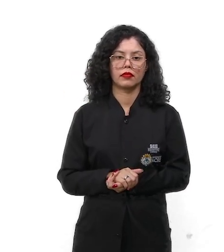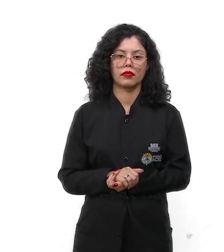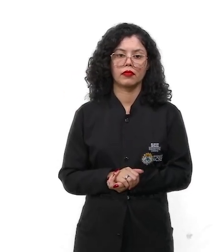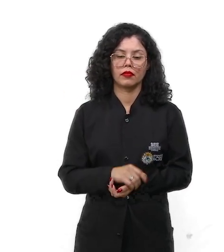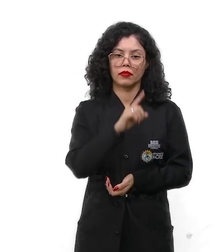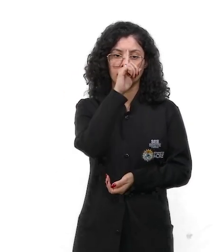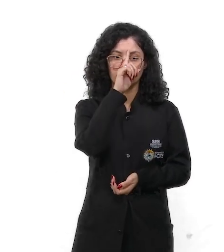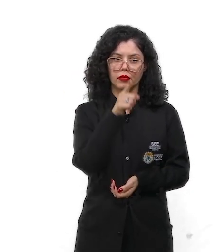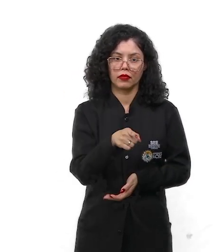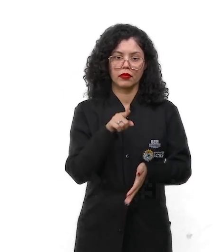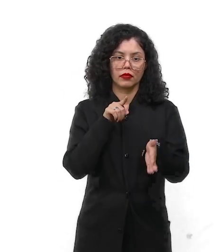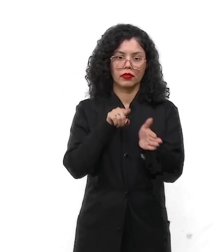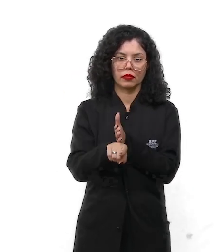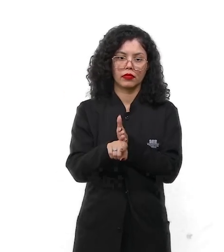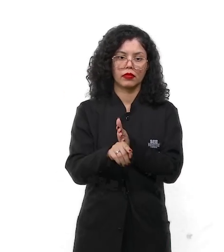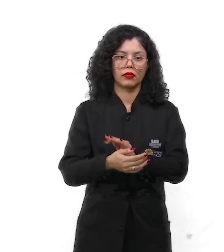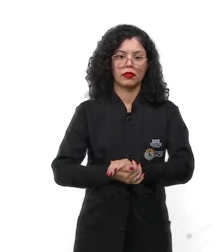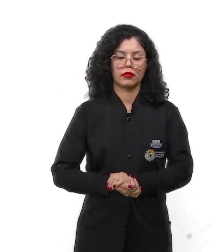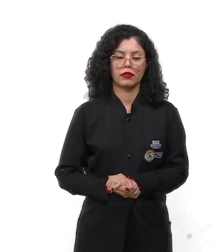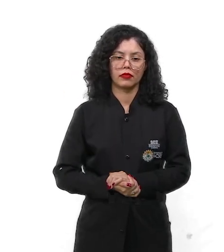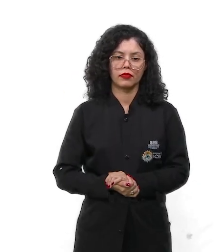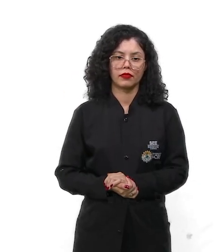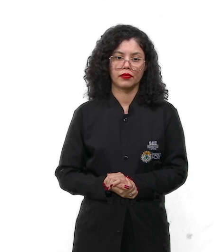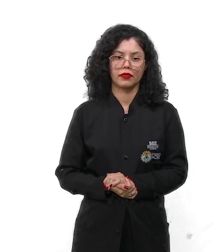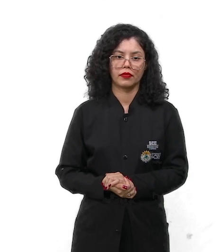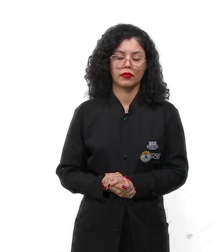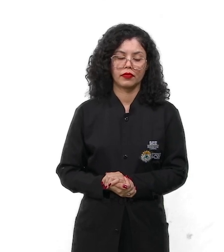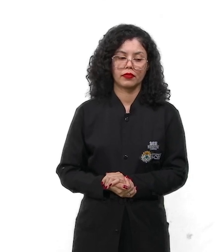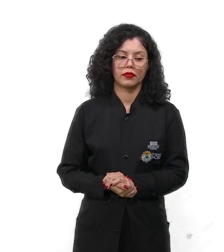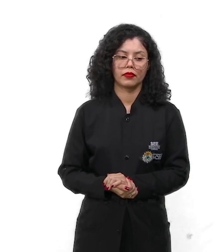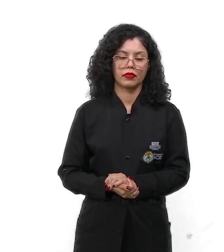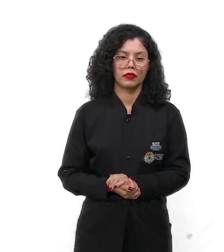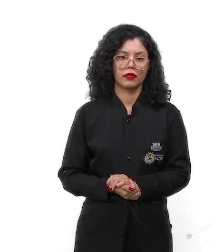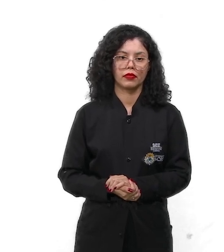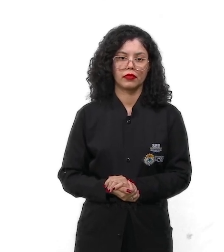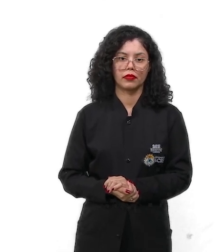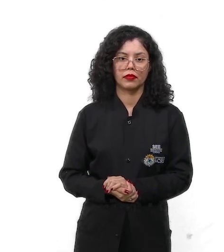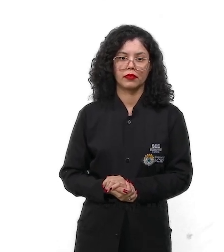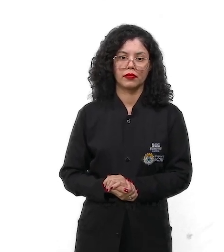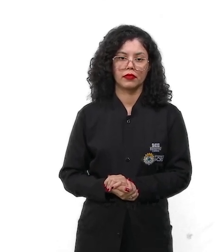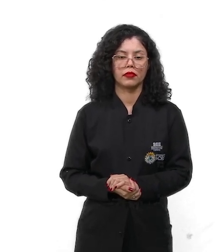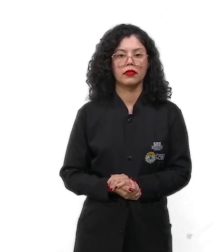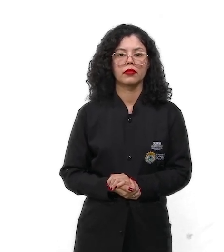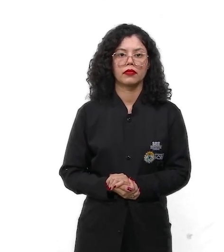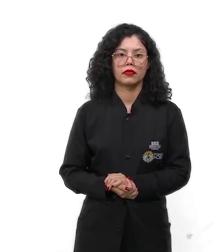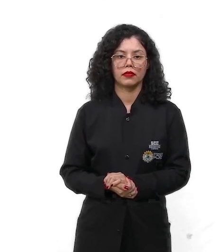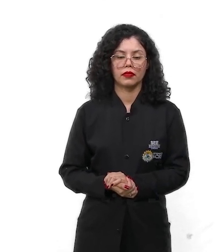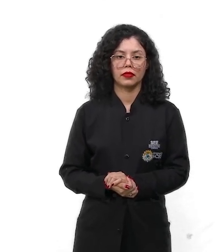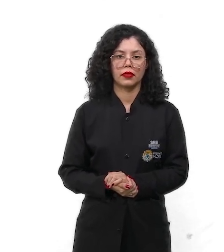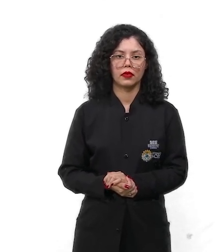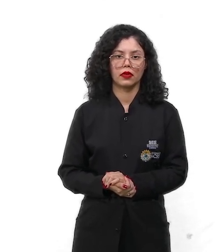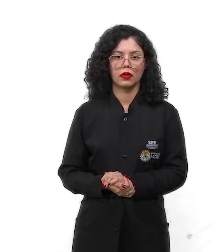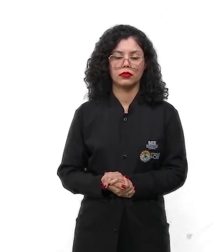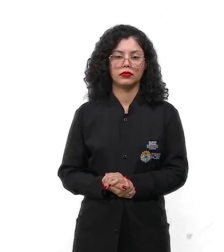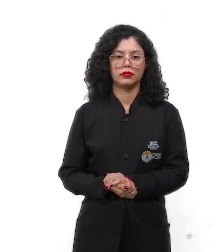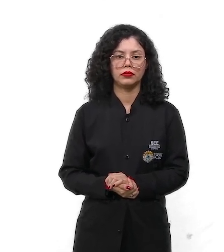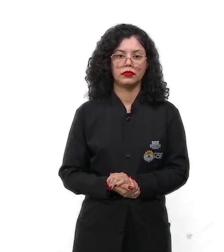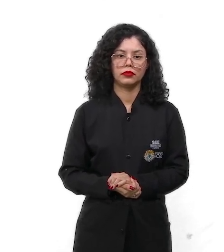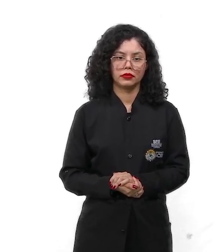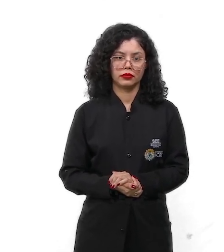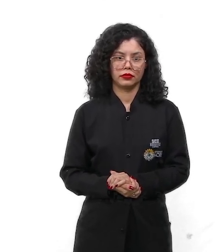Comando da questão. O professor está sempre falando do comando da questão. Ou é uma pergunta ou é a